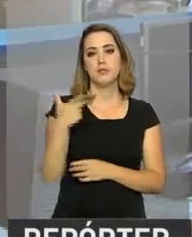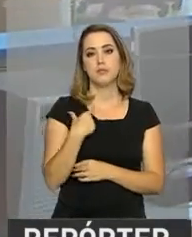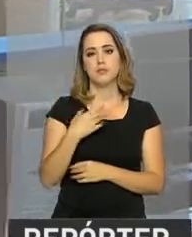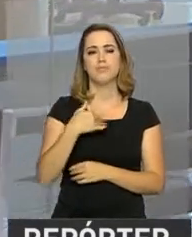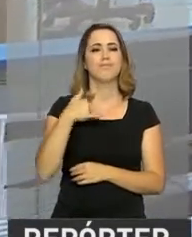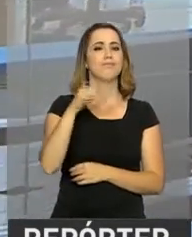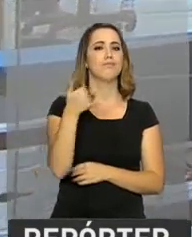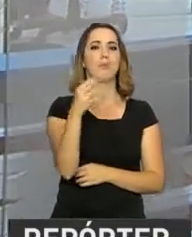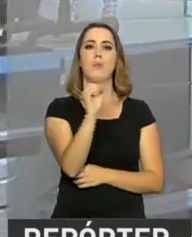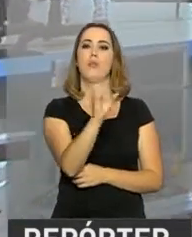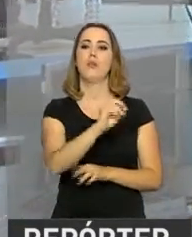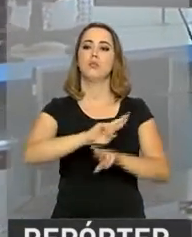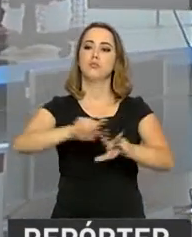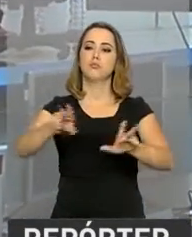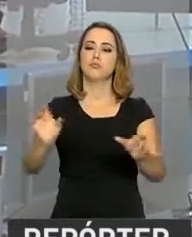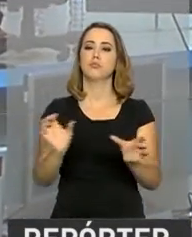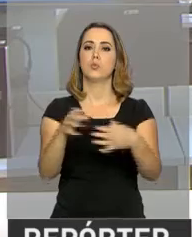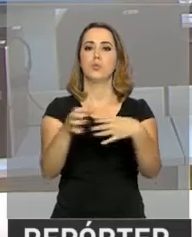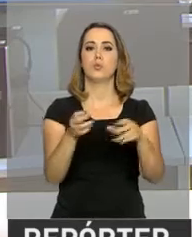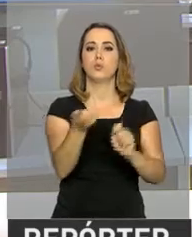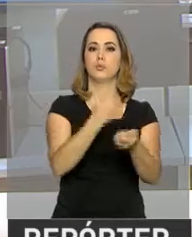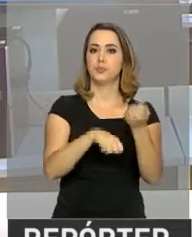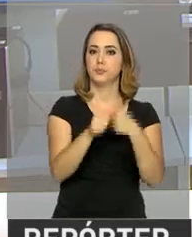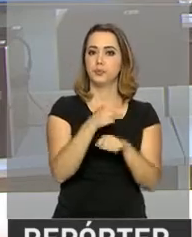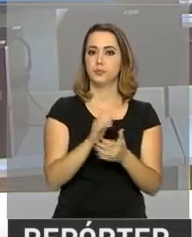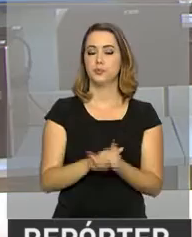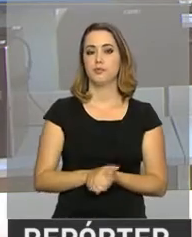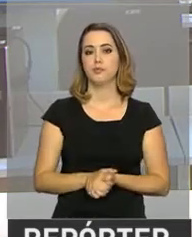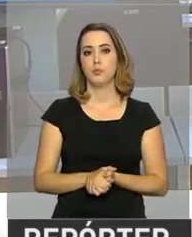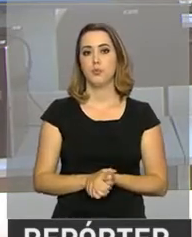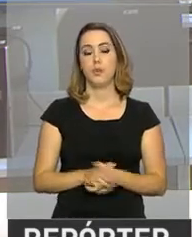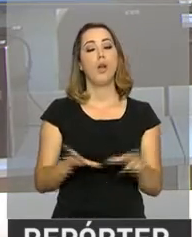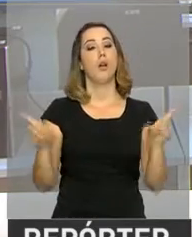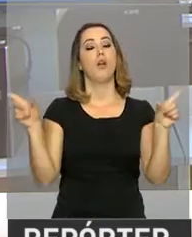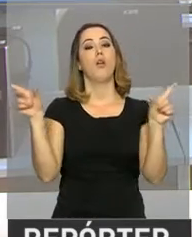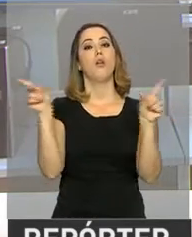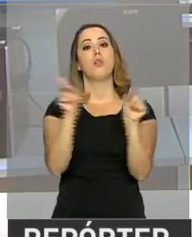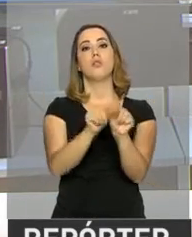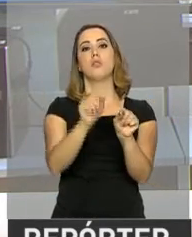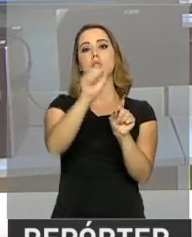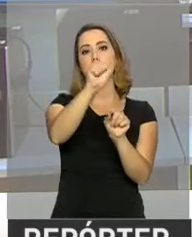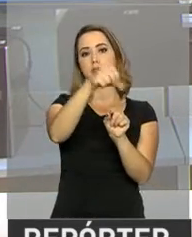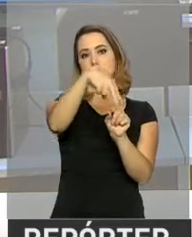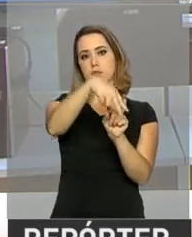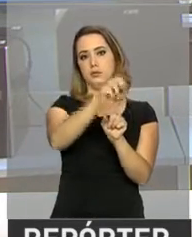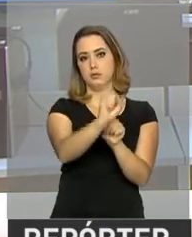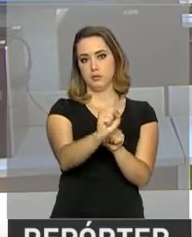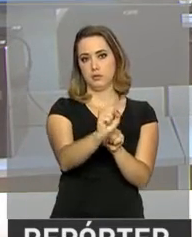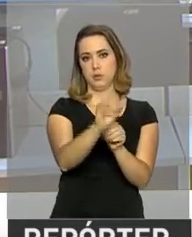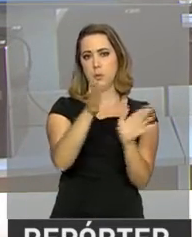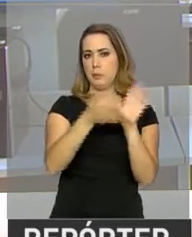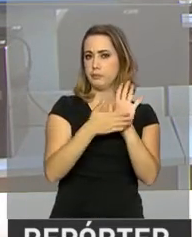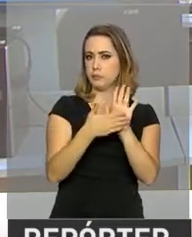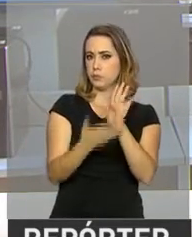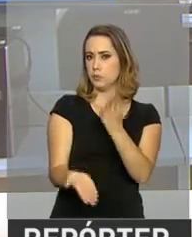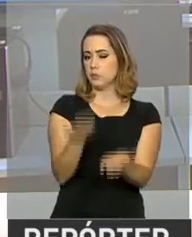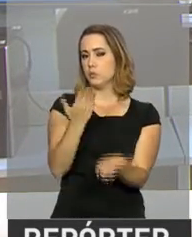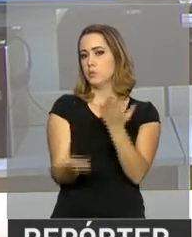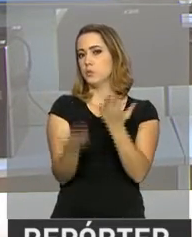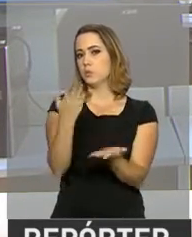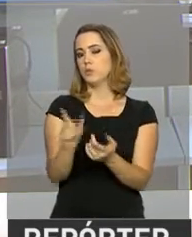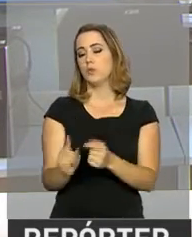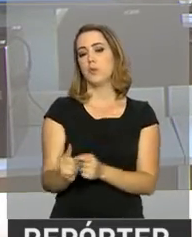financeiras semanalmente ea agência nacional de saúde suplementar a ns apresentou o balanço da primeira